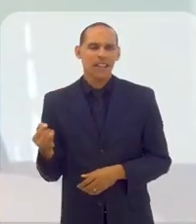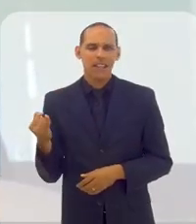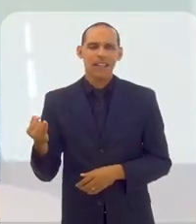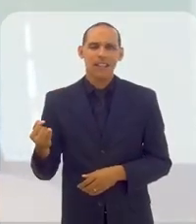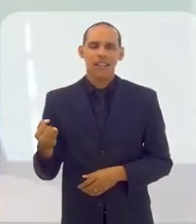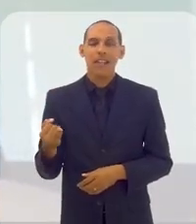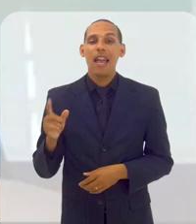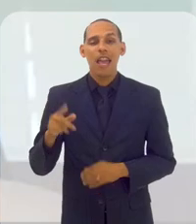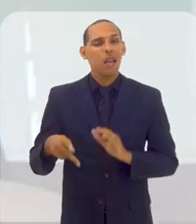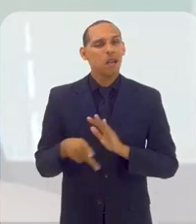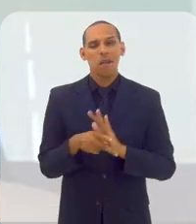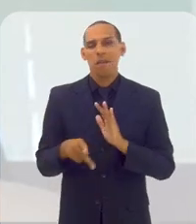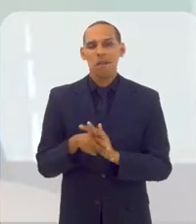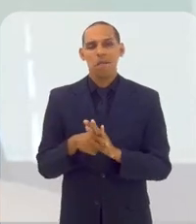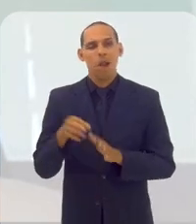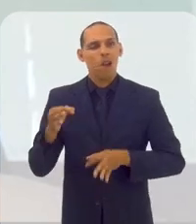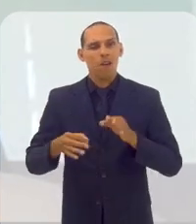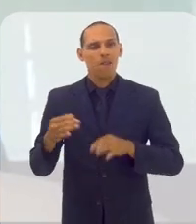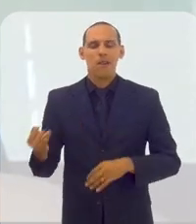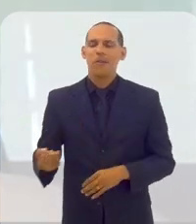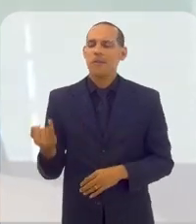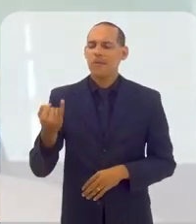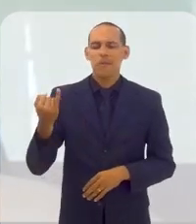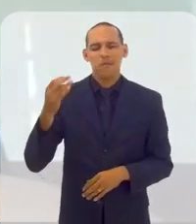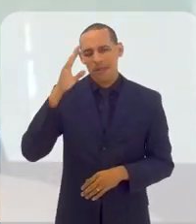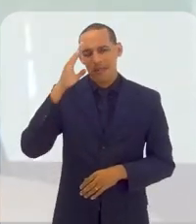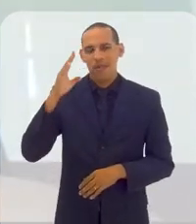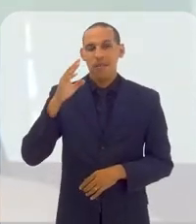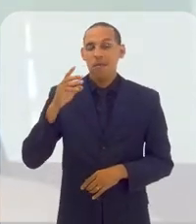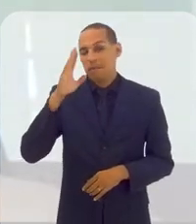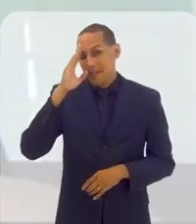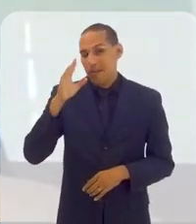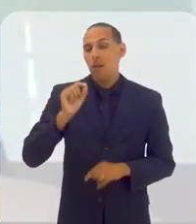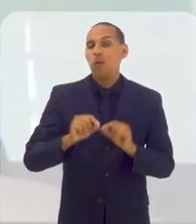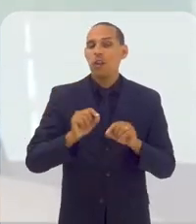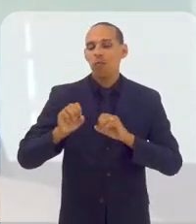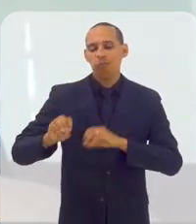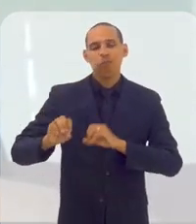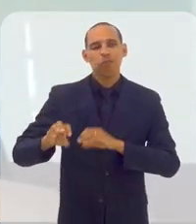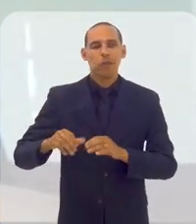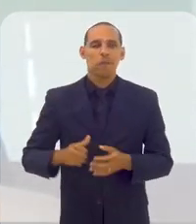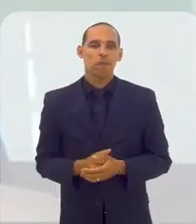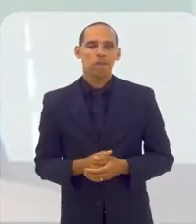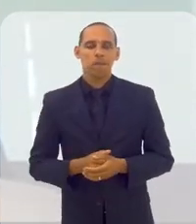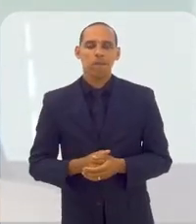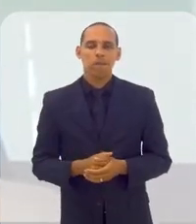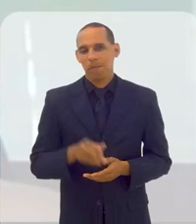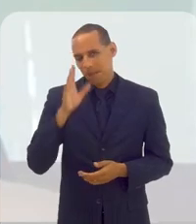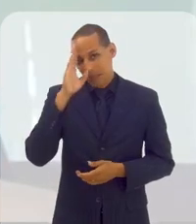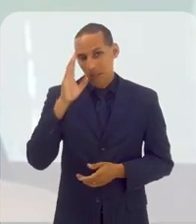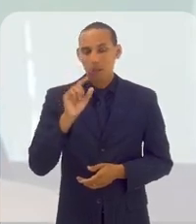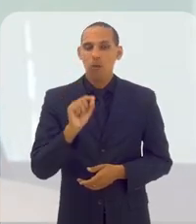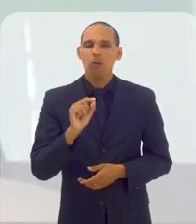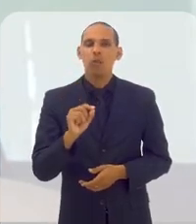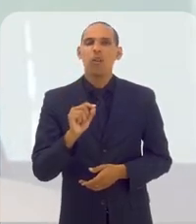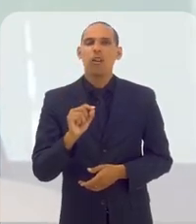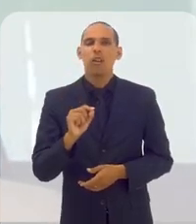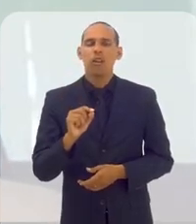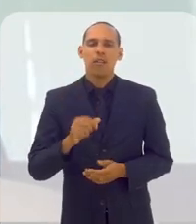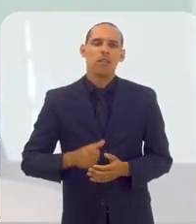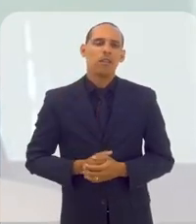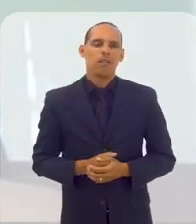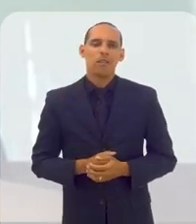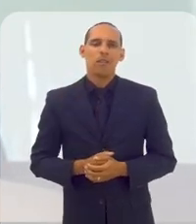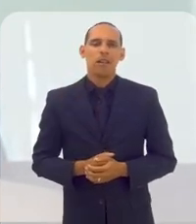parte fundamental do fórum né Principalmente no eixo estrutura de educação né é Sobretudo